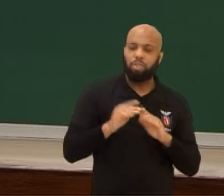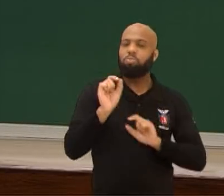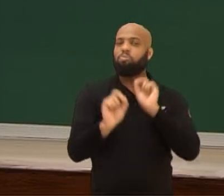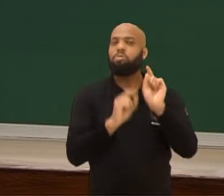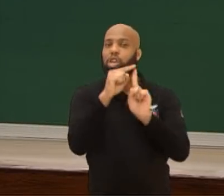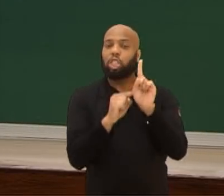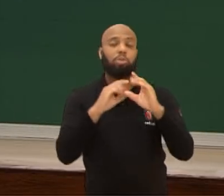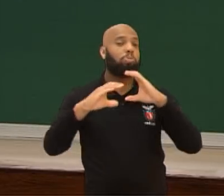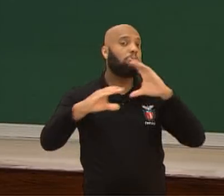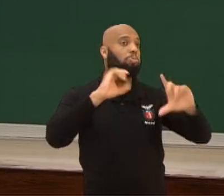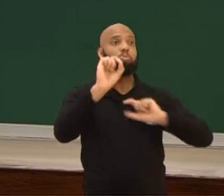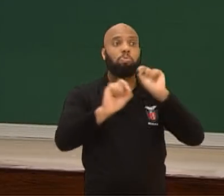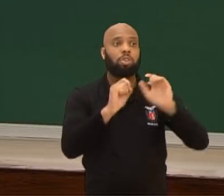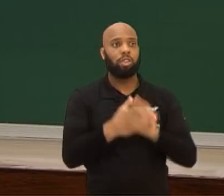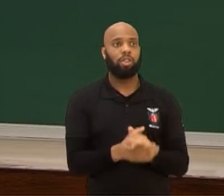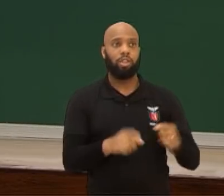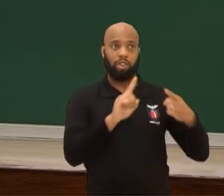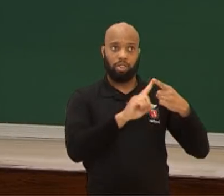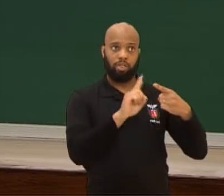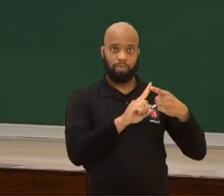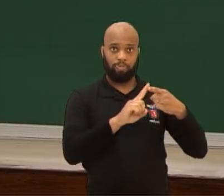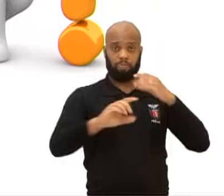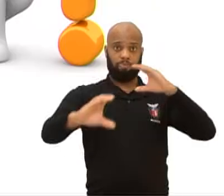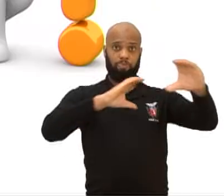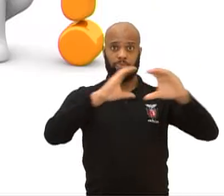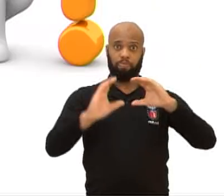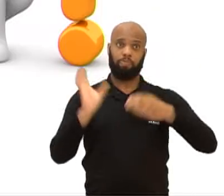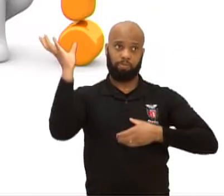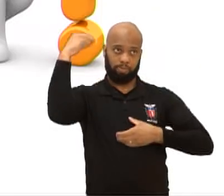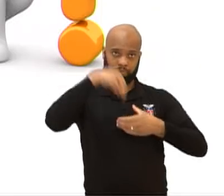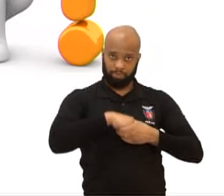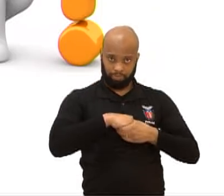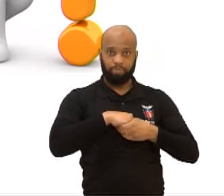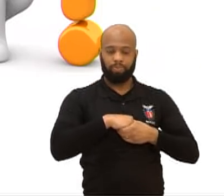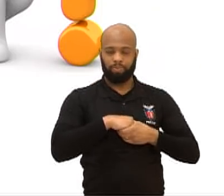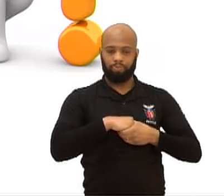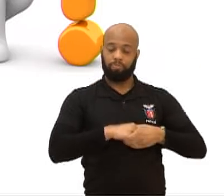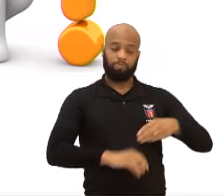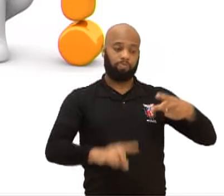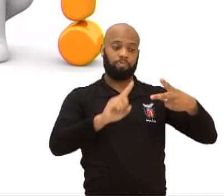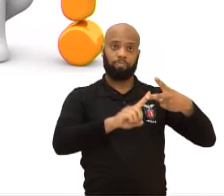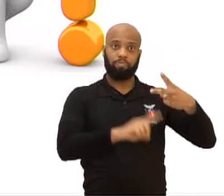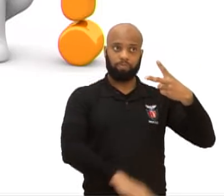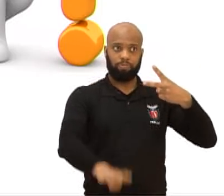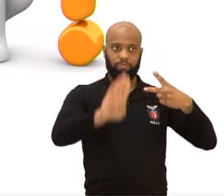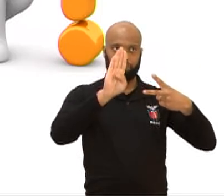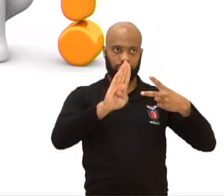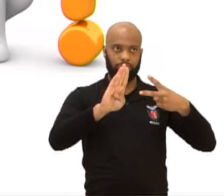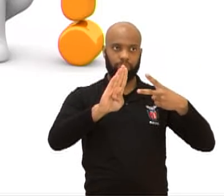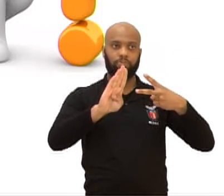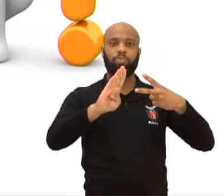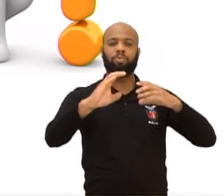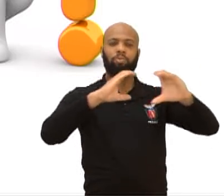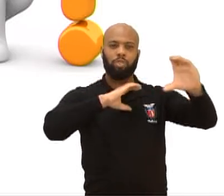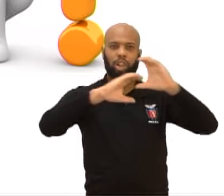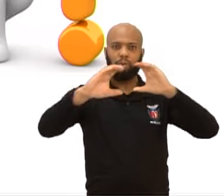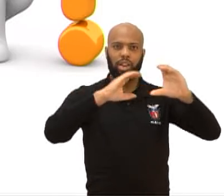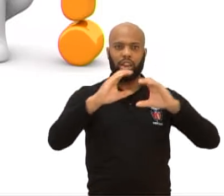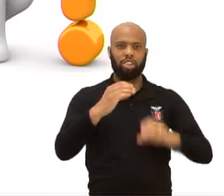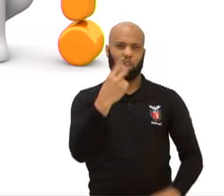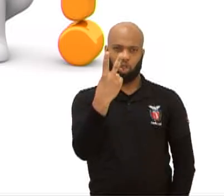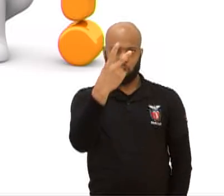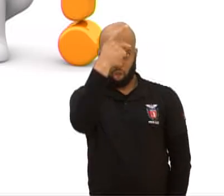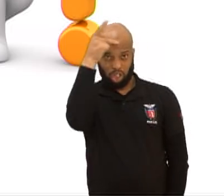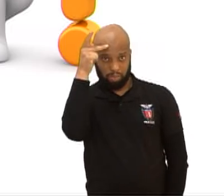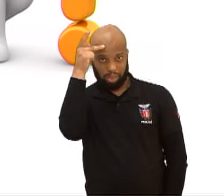Corresponde a qual tipo de comunicação? Alternativa A, comunicação intrapessoal.